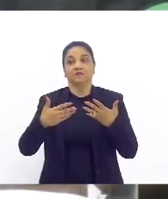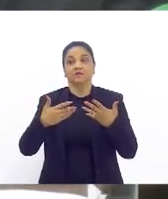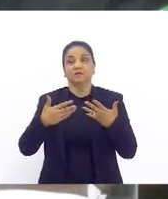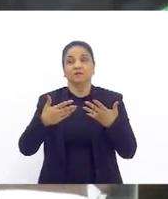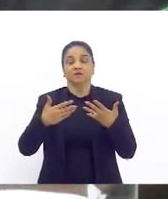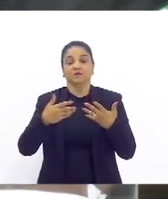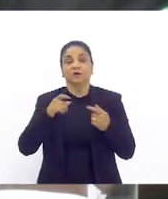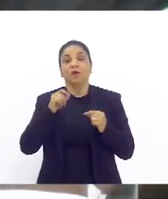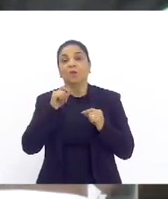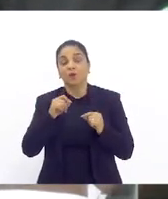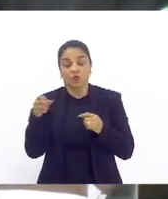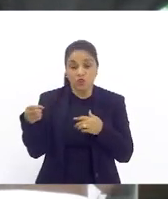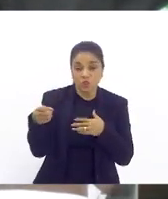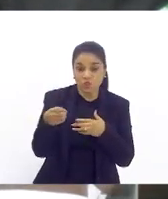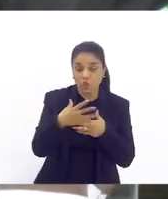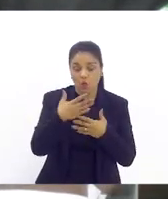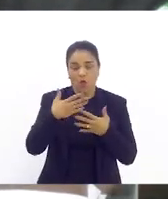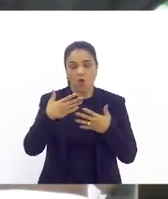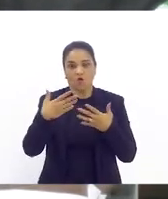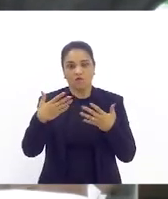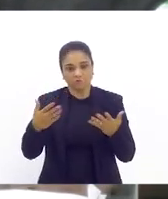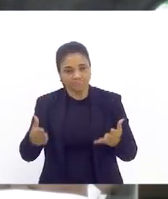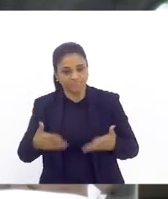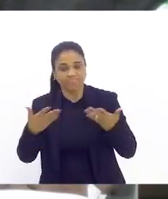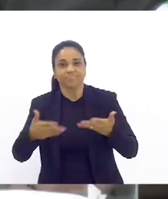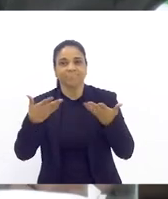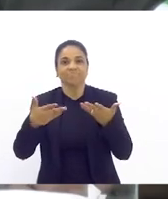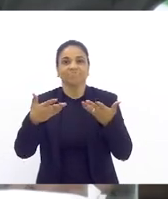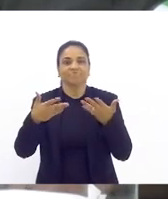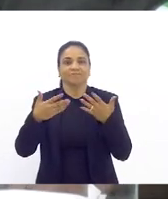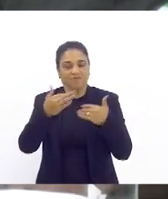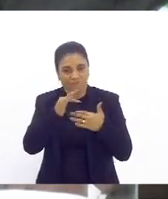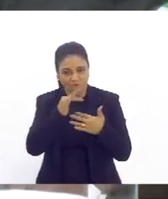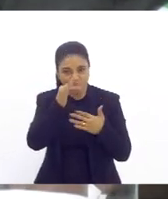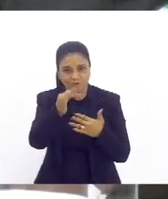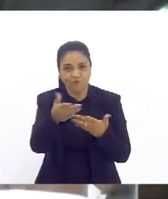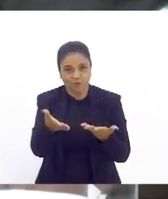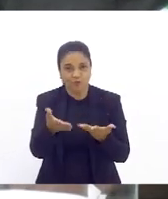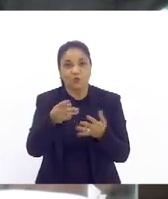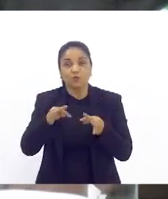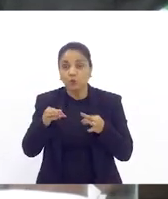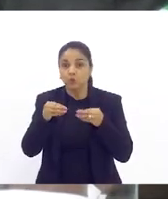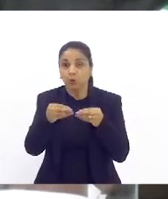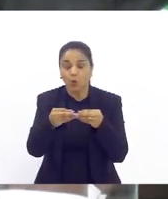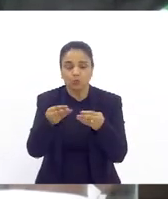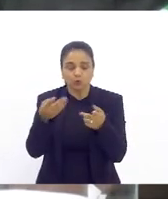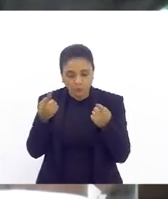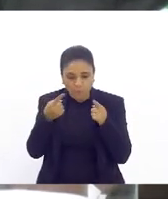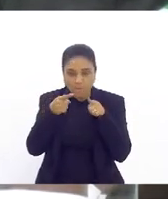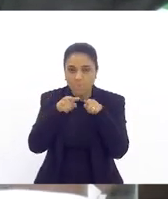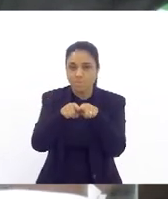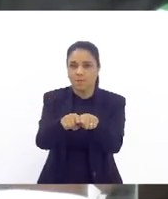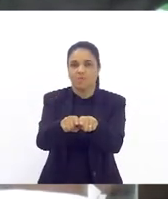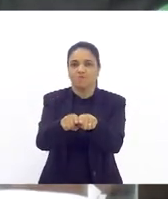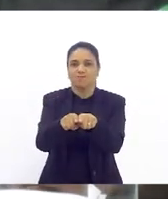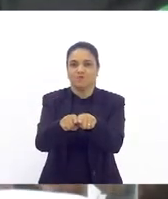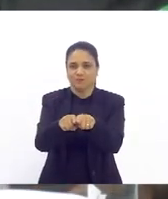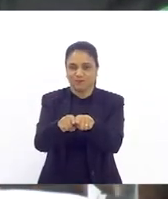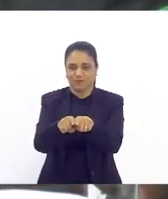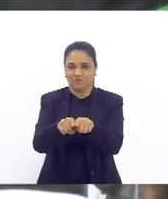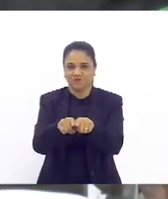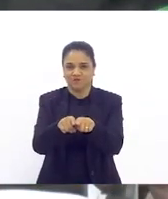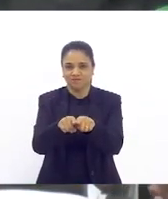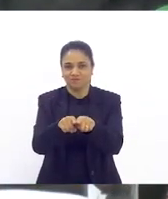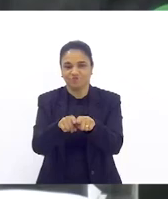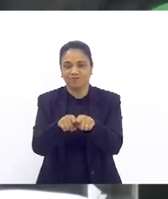novo vigor que teremos pela frente porque seremos todos parceiros e parceiras não é